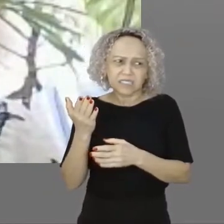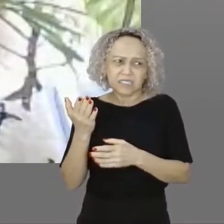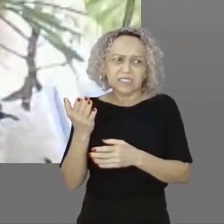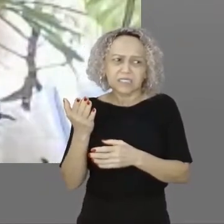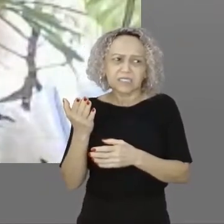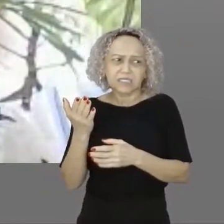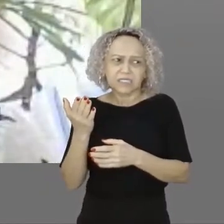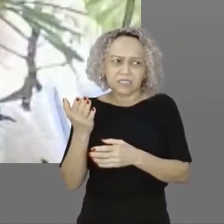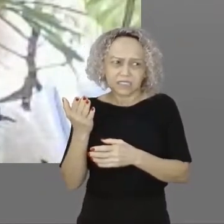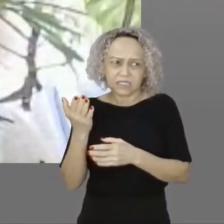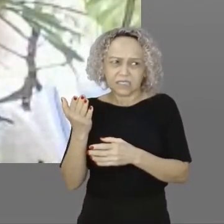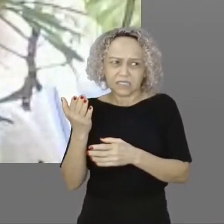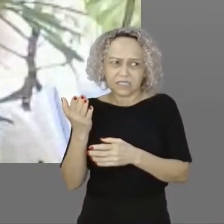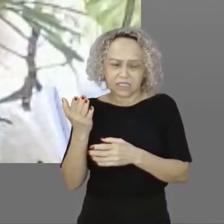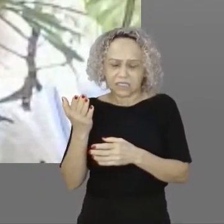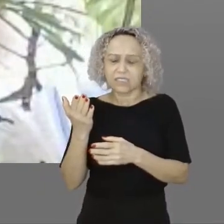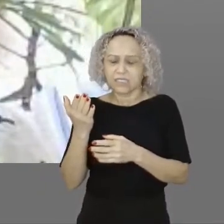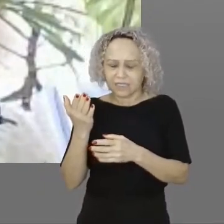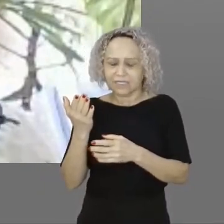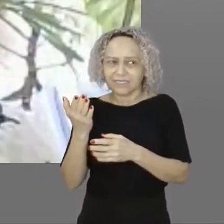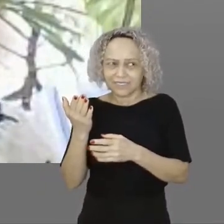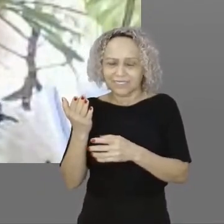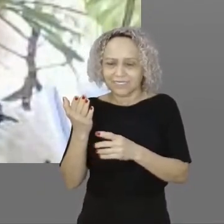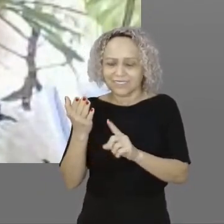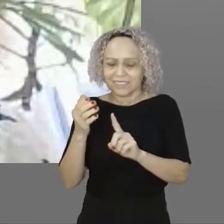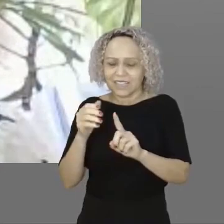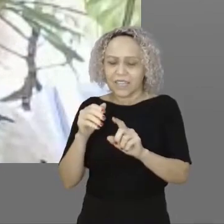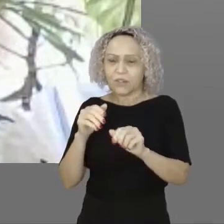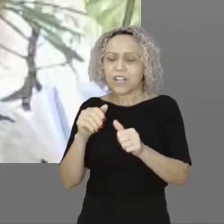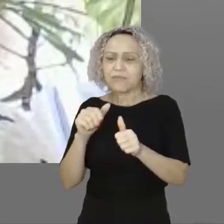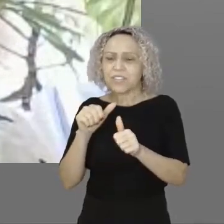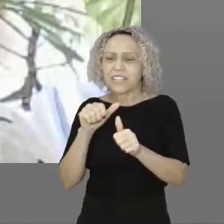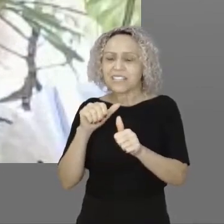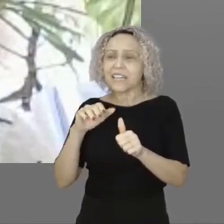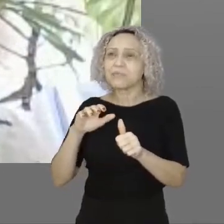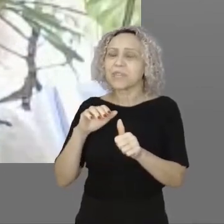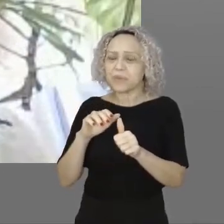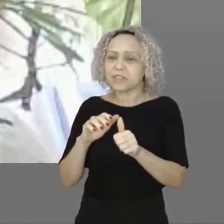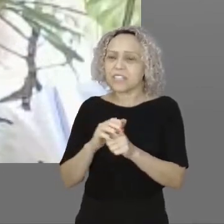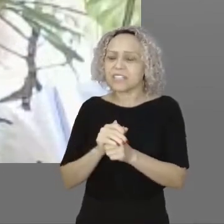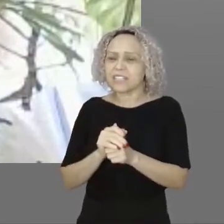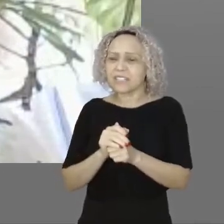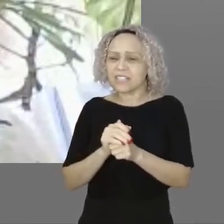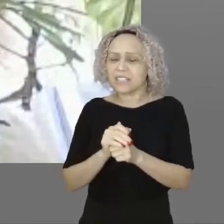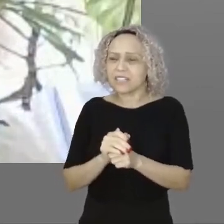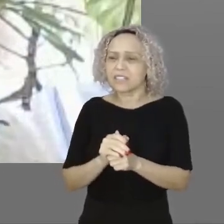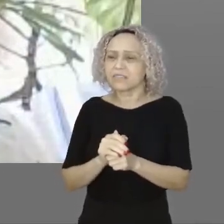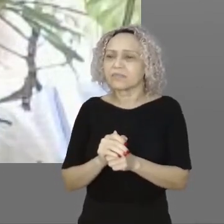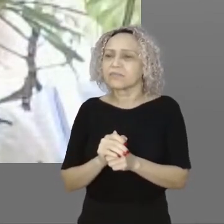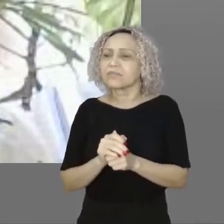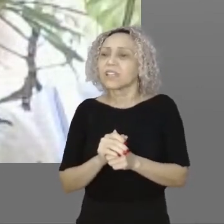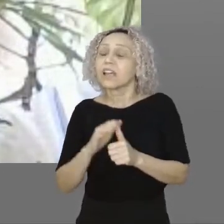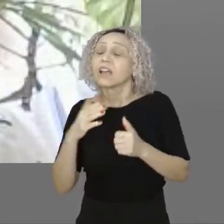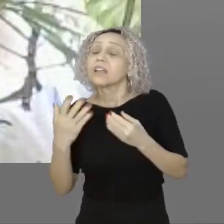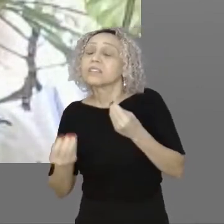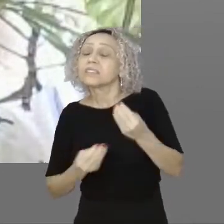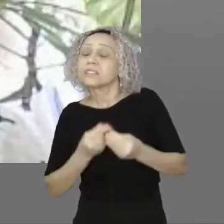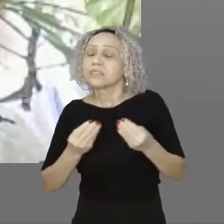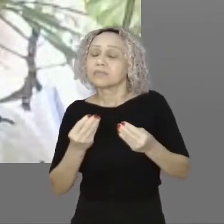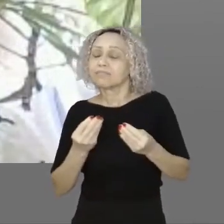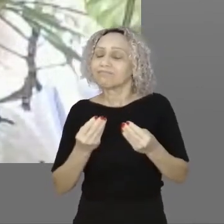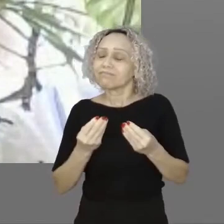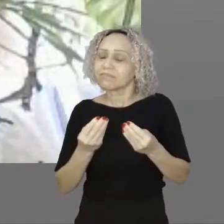chegue nessa questão extrema que nós temos de feminicídio, com uma